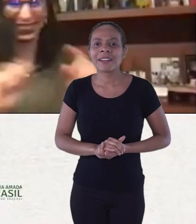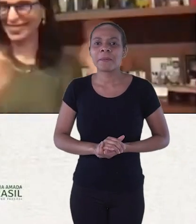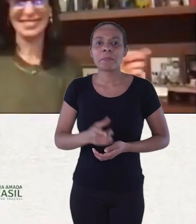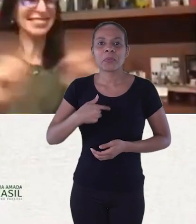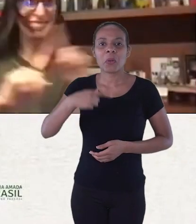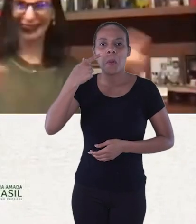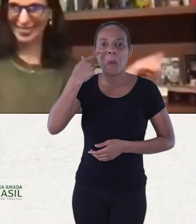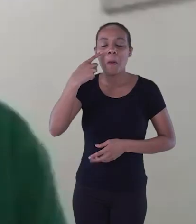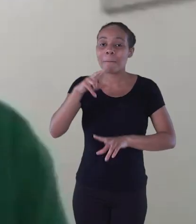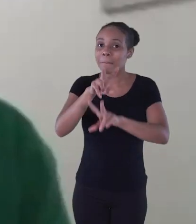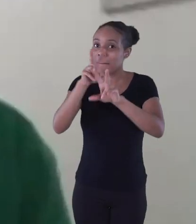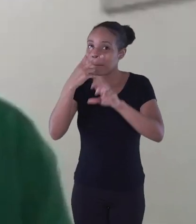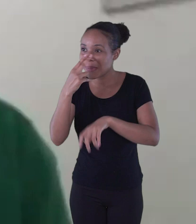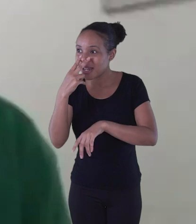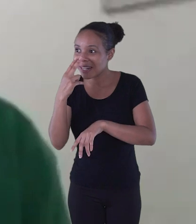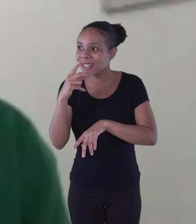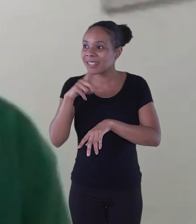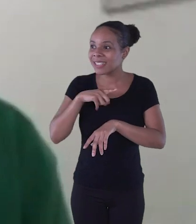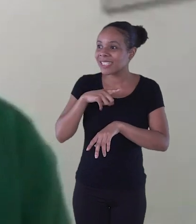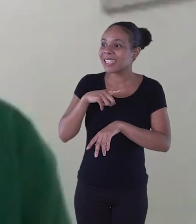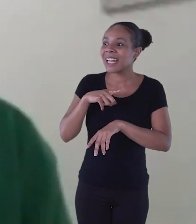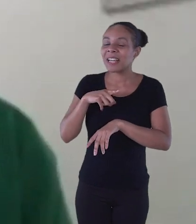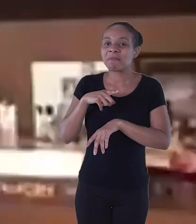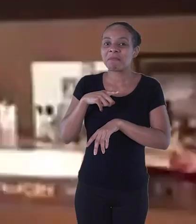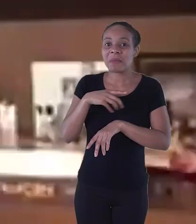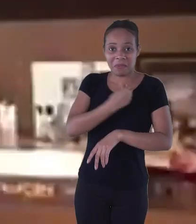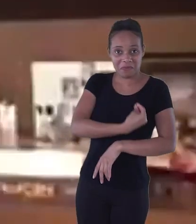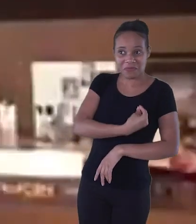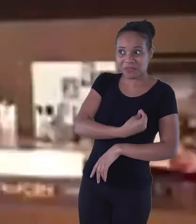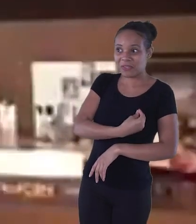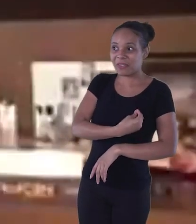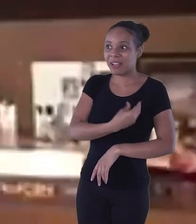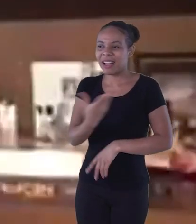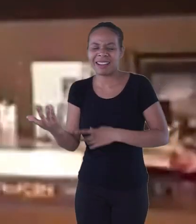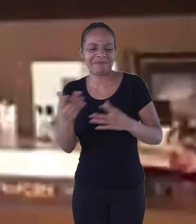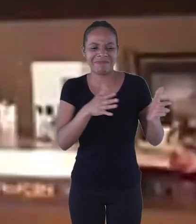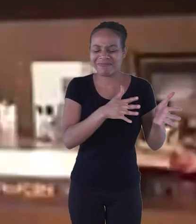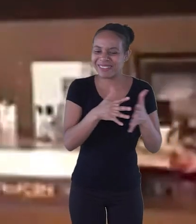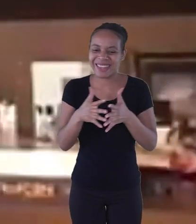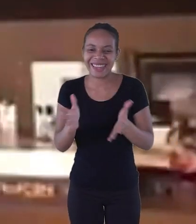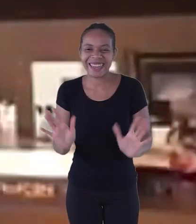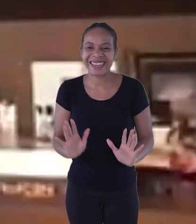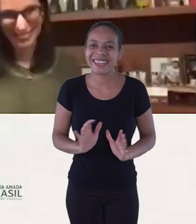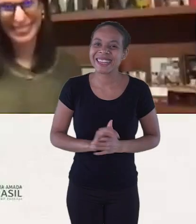Arrigo Barnabé, você não entrou no livro porque tá vivo. Porque tinha que entrar.